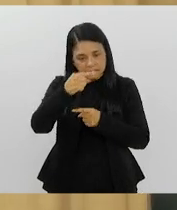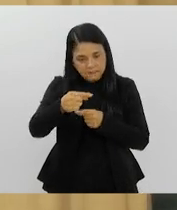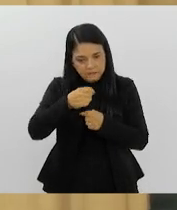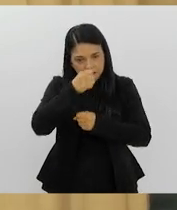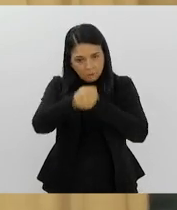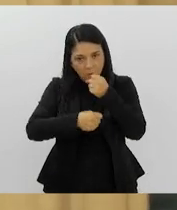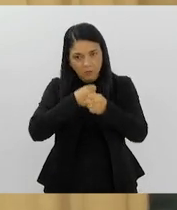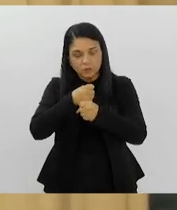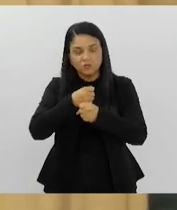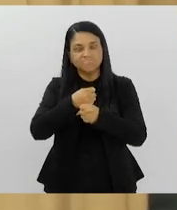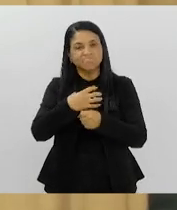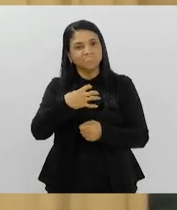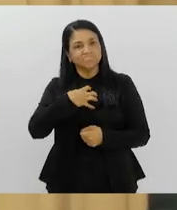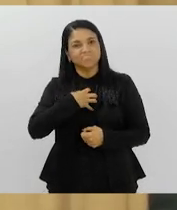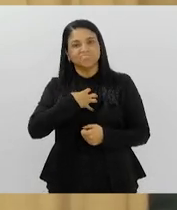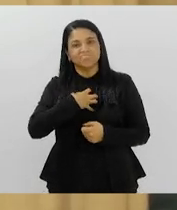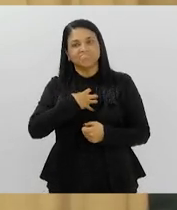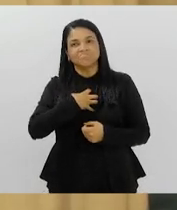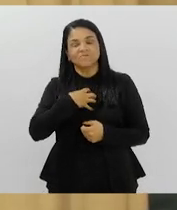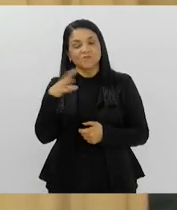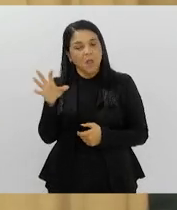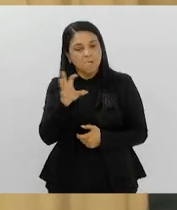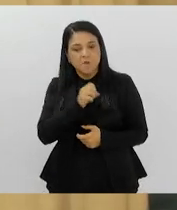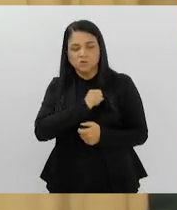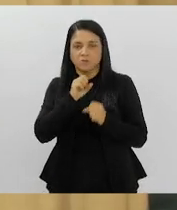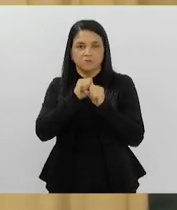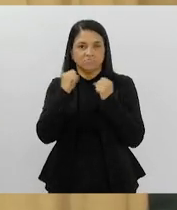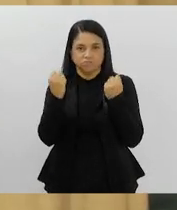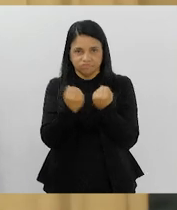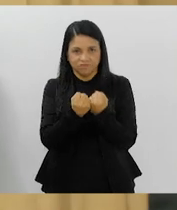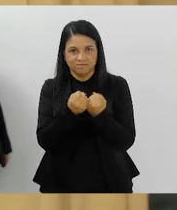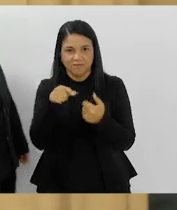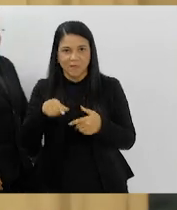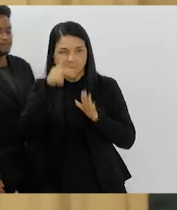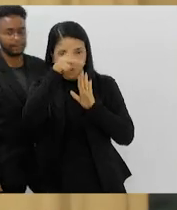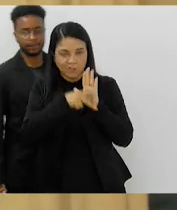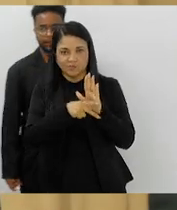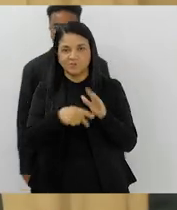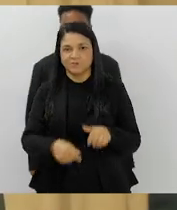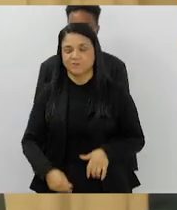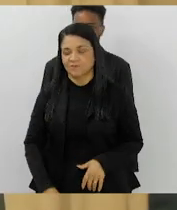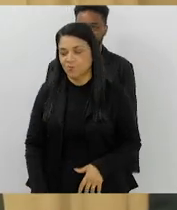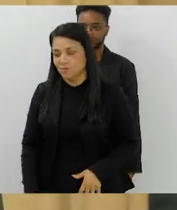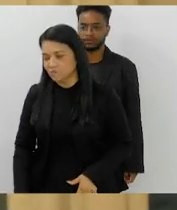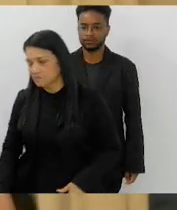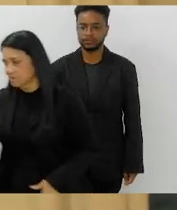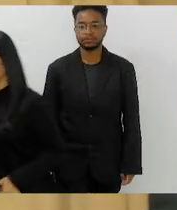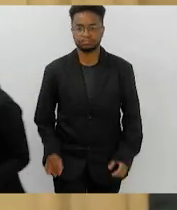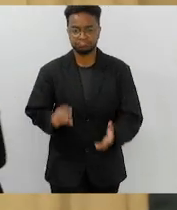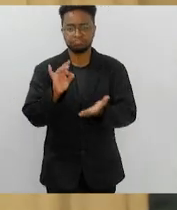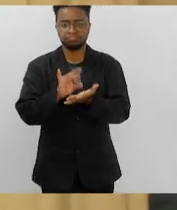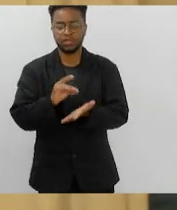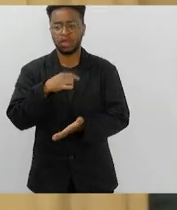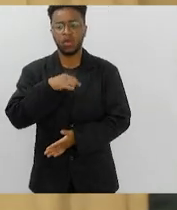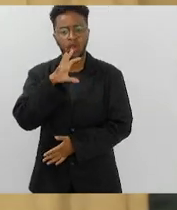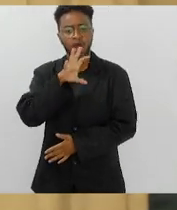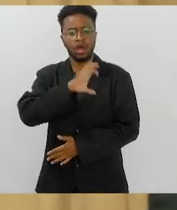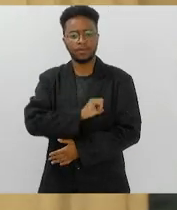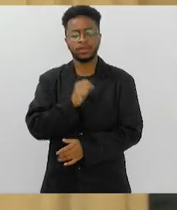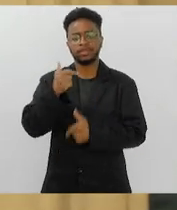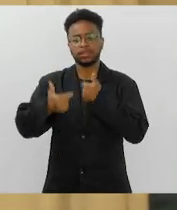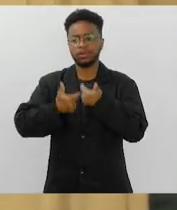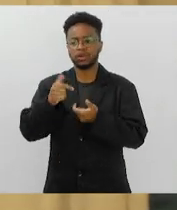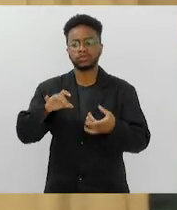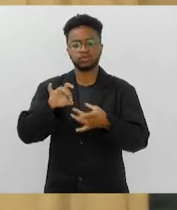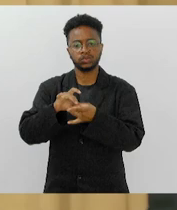né, no meu coração. Isso aqui é apaixonante. Isso aqui é apaixonante. Trabalhar com polícia comunitária,